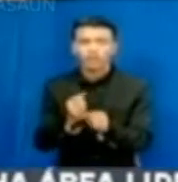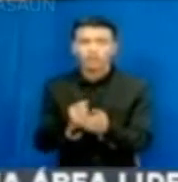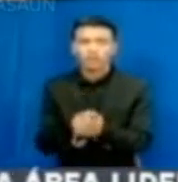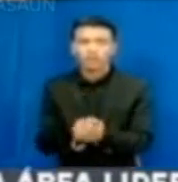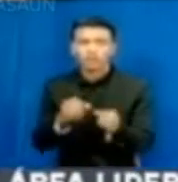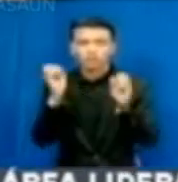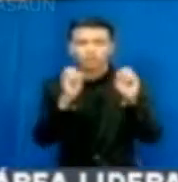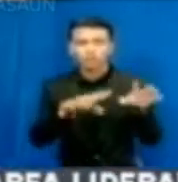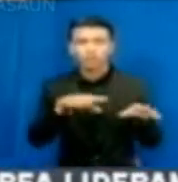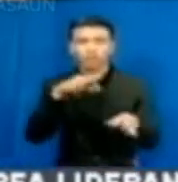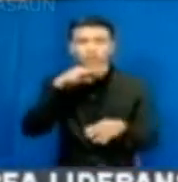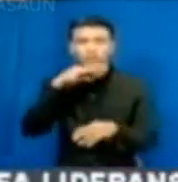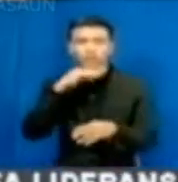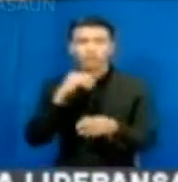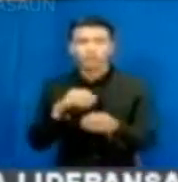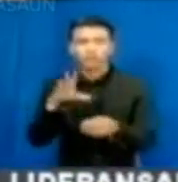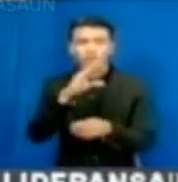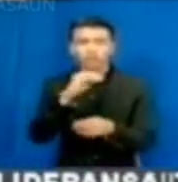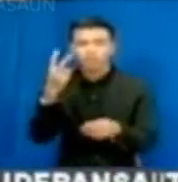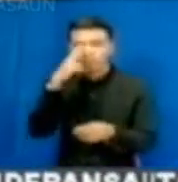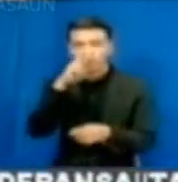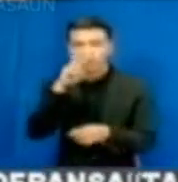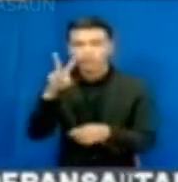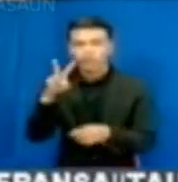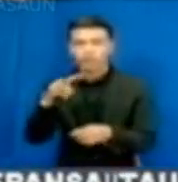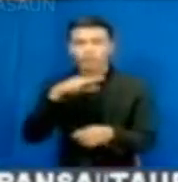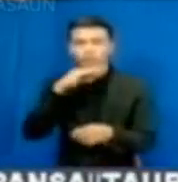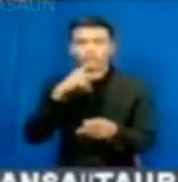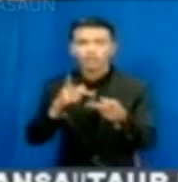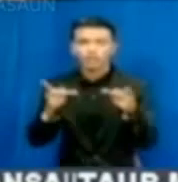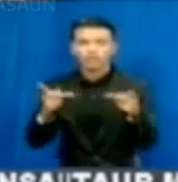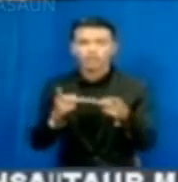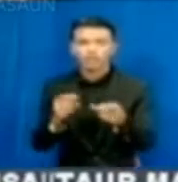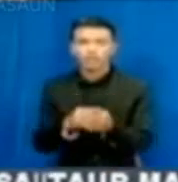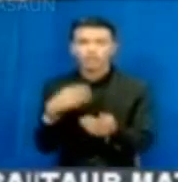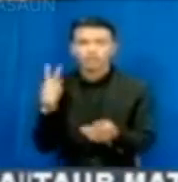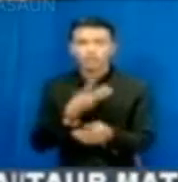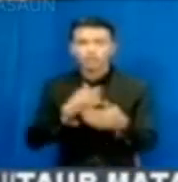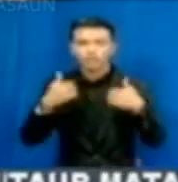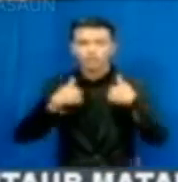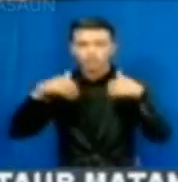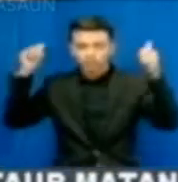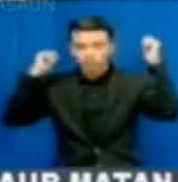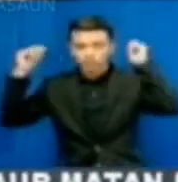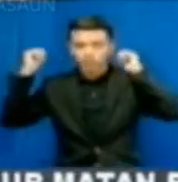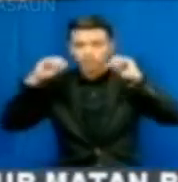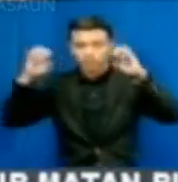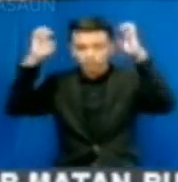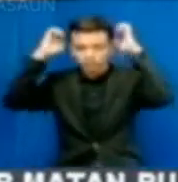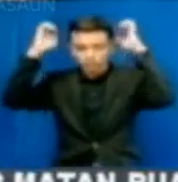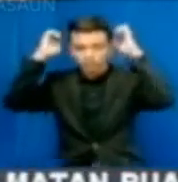Sibil Lisu Controlo Lisu Iha Lise Fatim Ita Ita Atividade Educação Ambiental Nyan Nyan